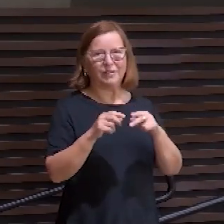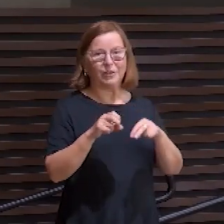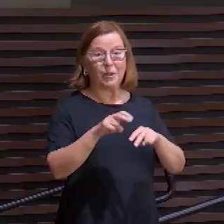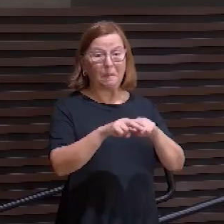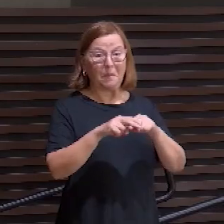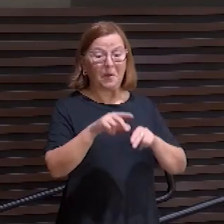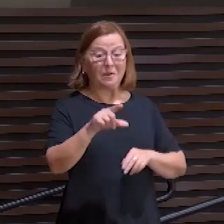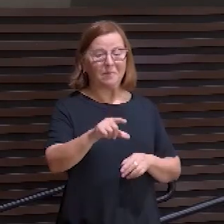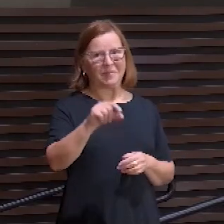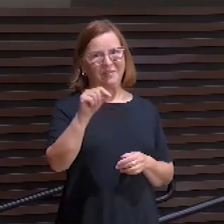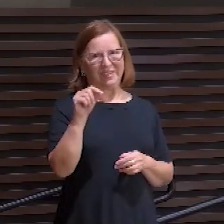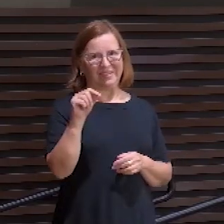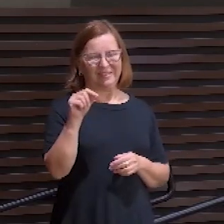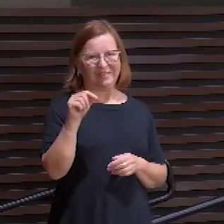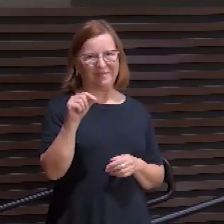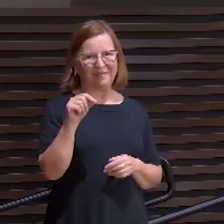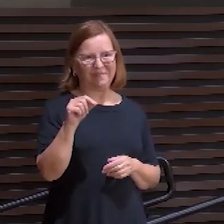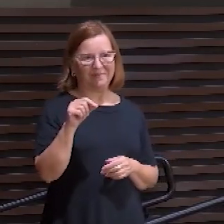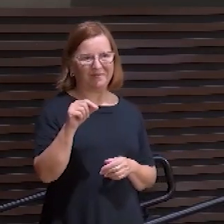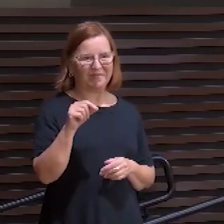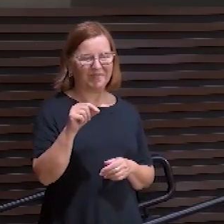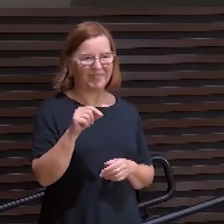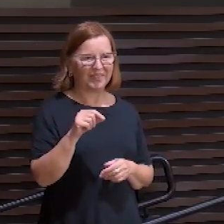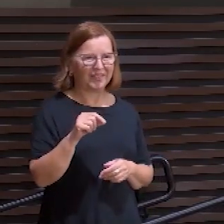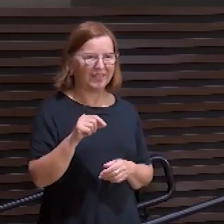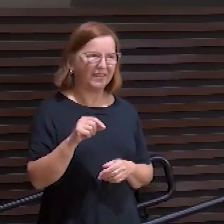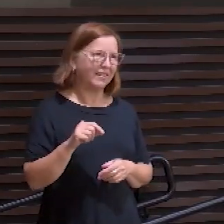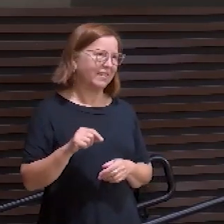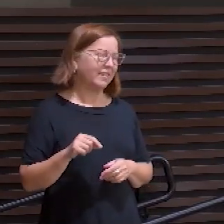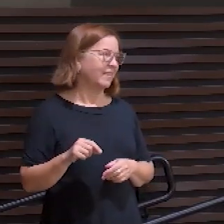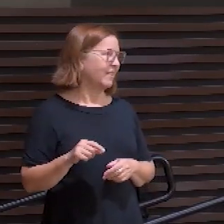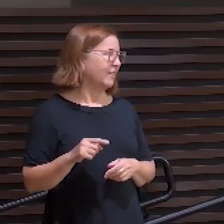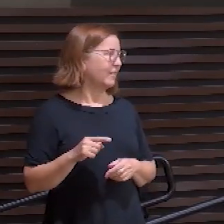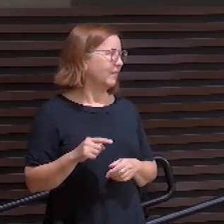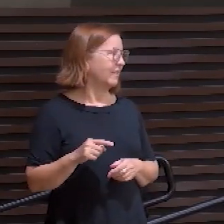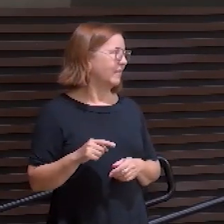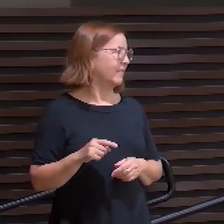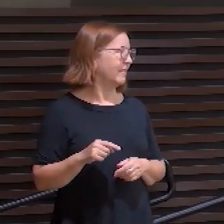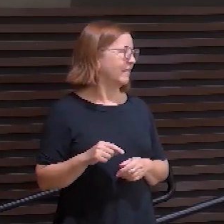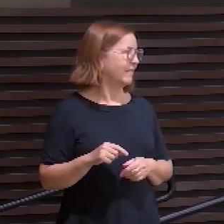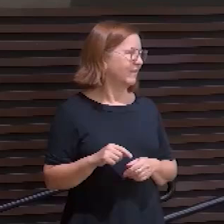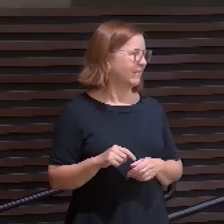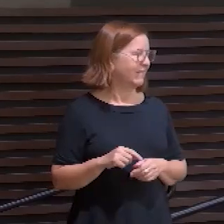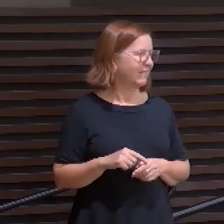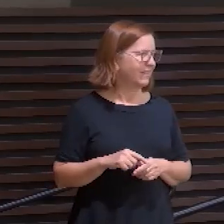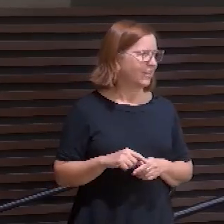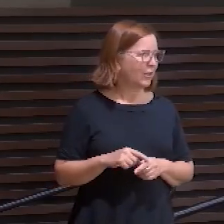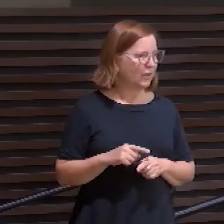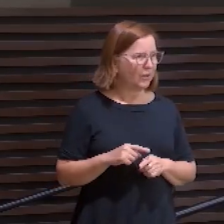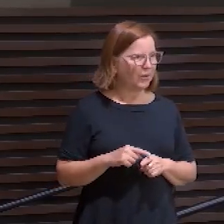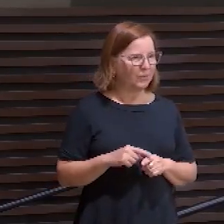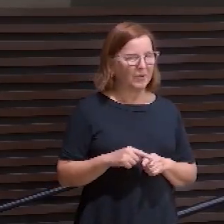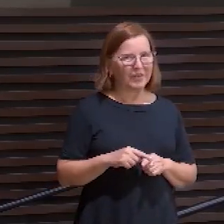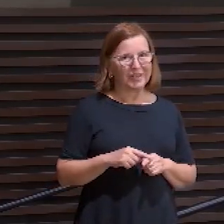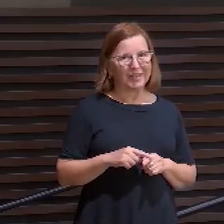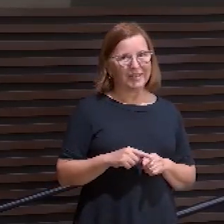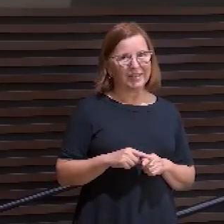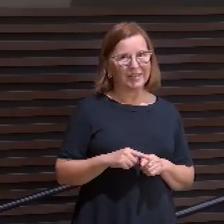preferências. Porque um podia ser arminiano, o outro é calvinista, um